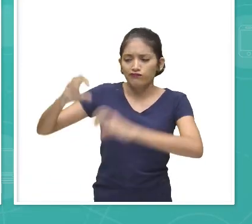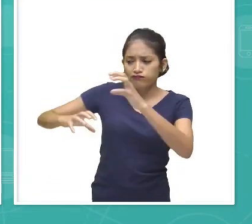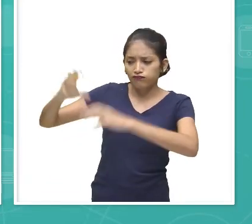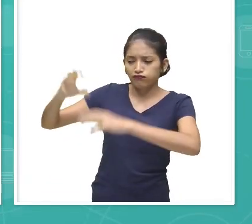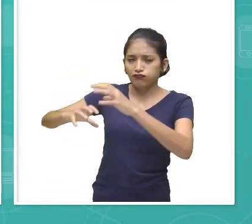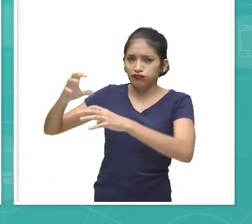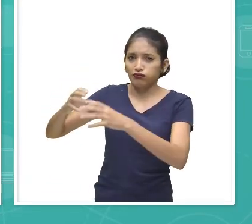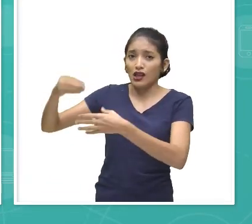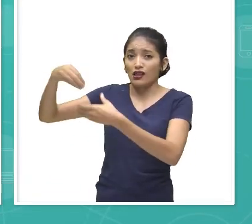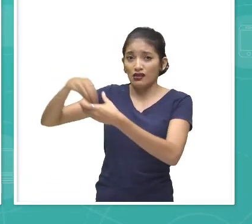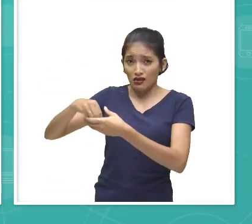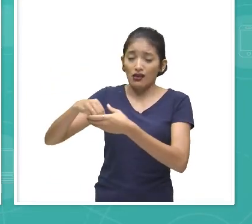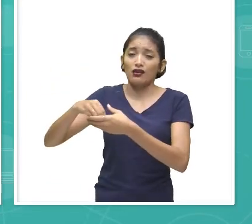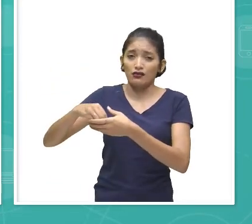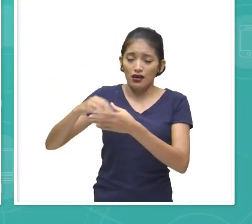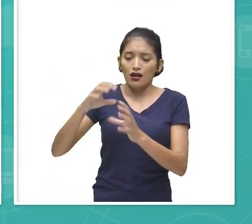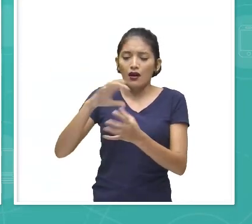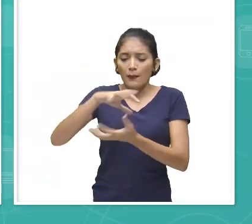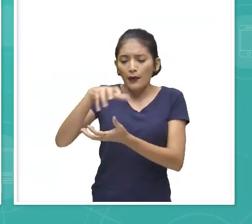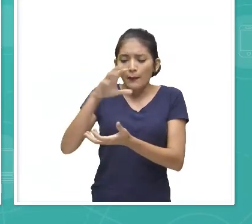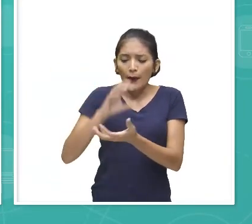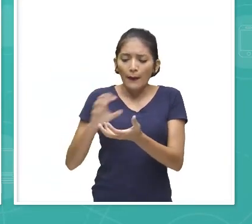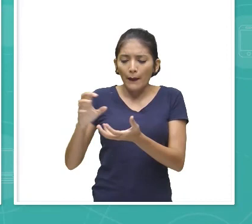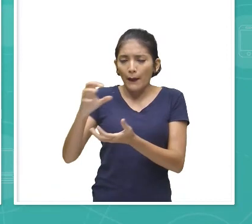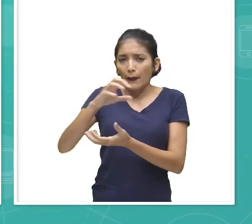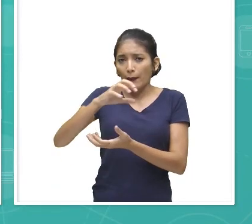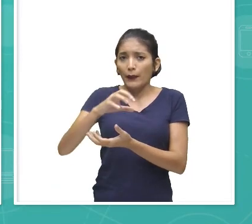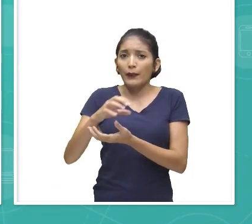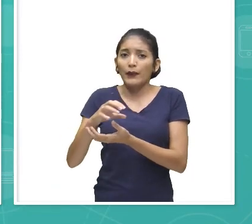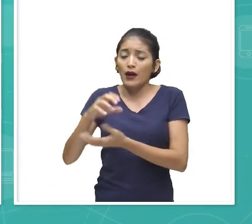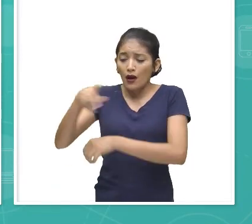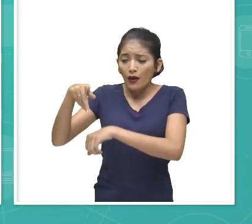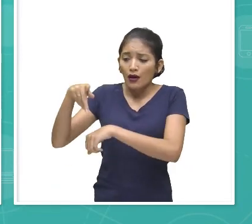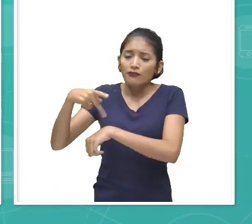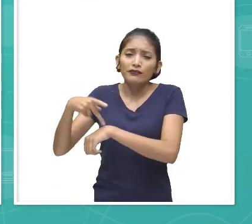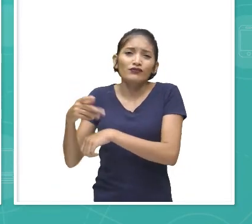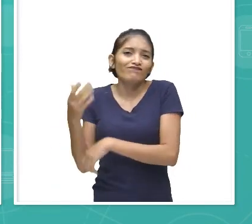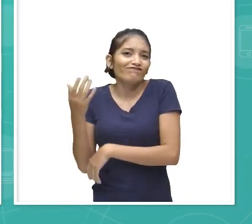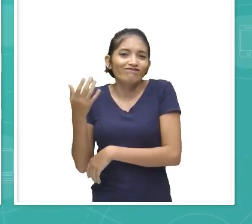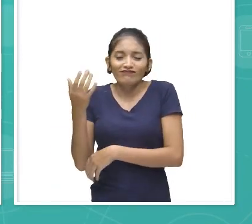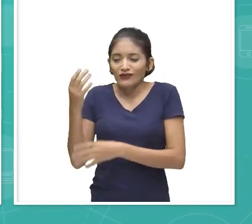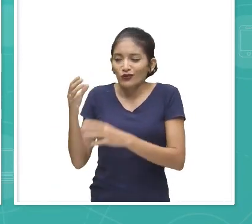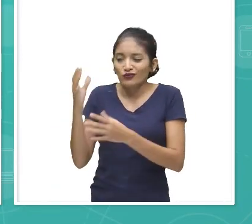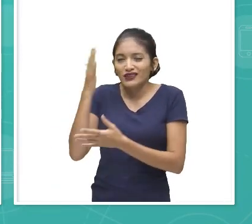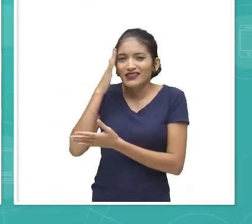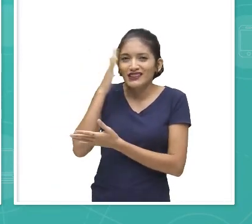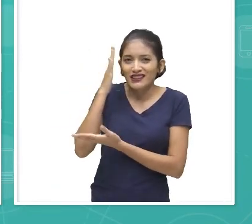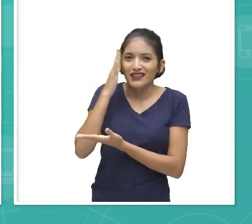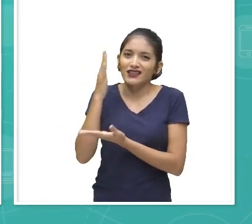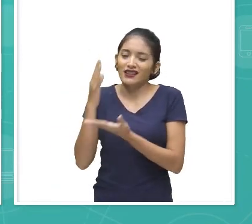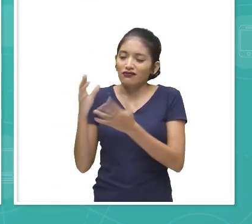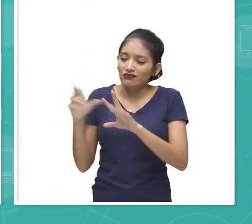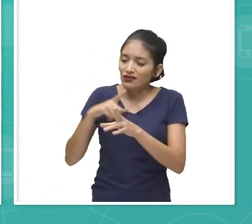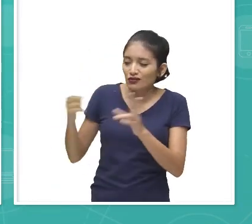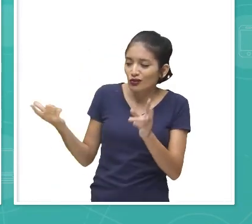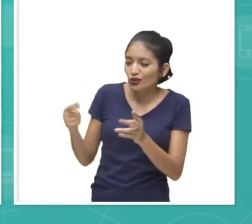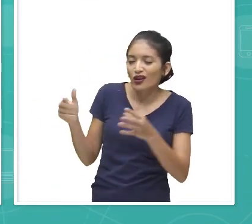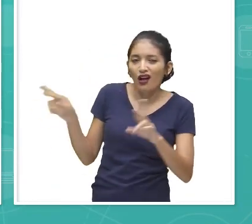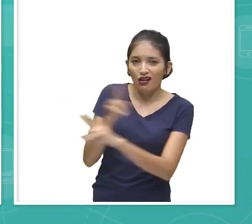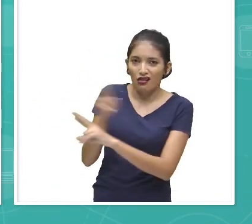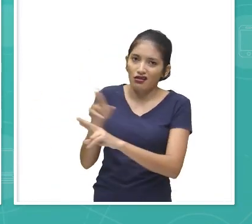dentro do continente, né? Nações que não se entendiam ali umas com as outras. E aí